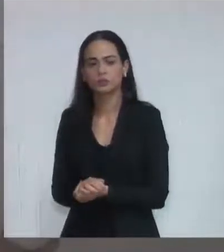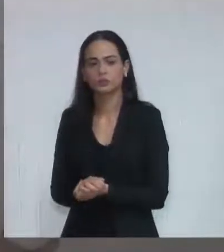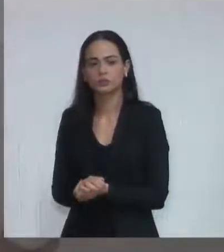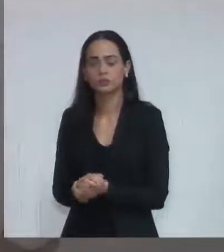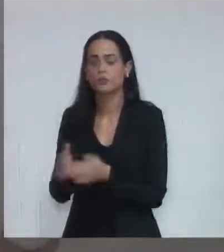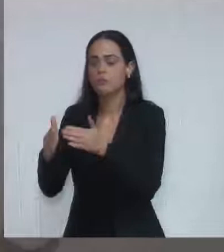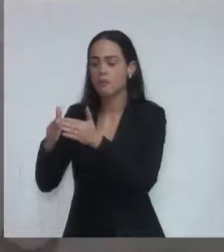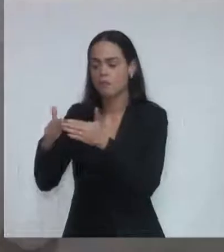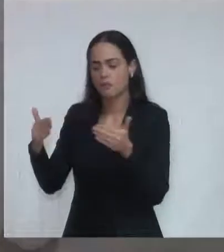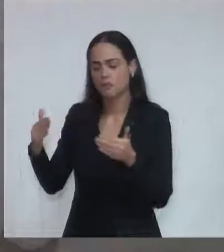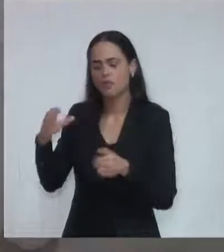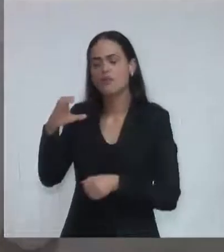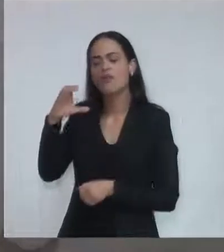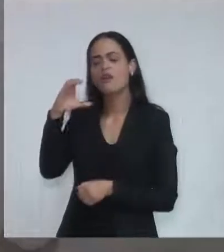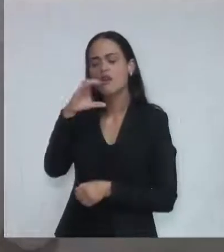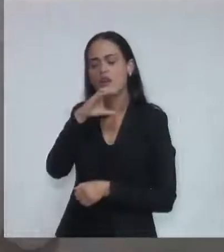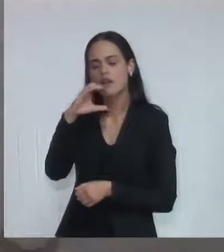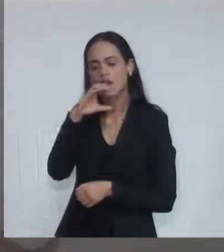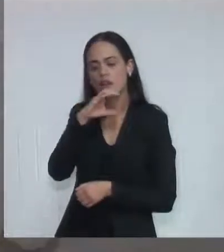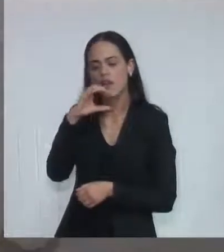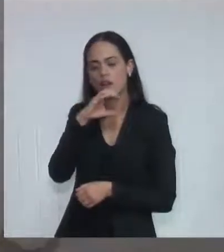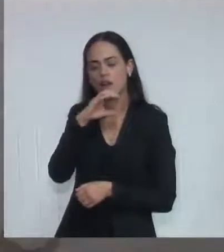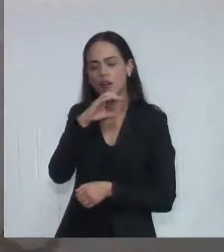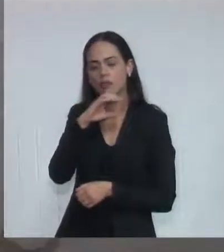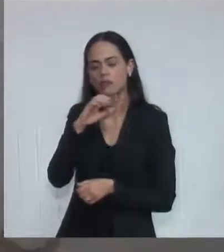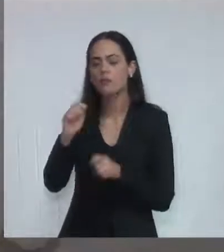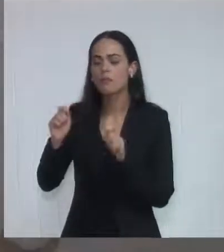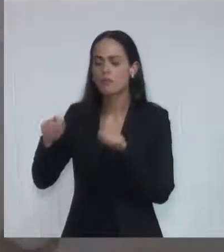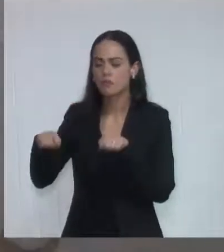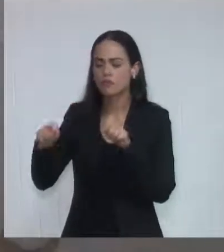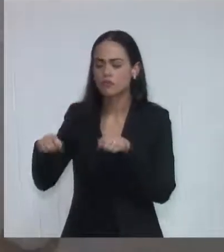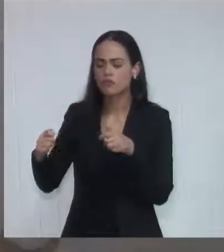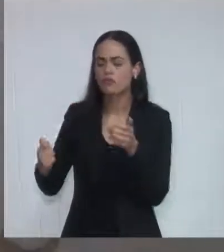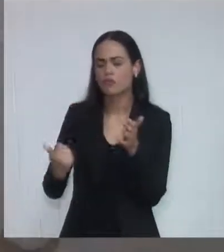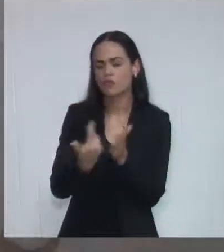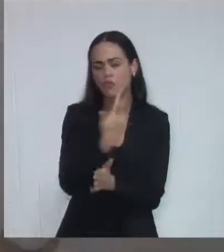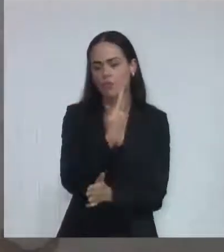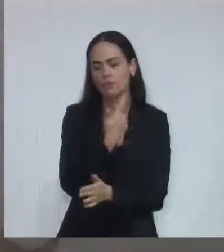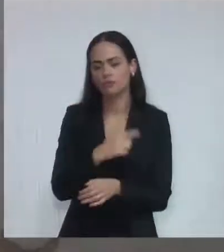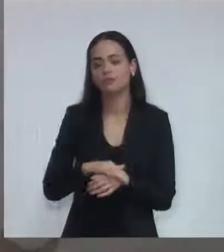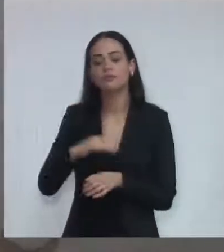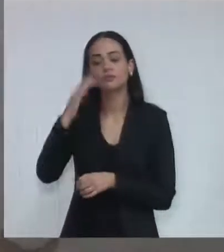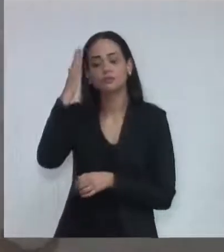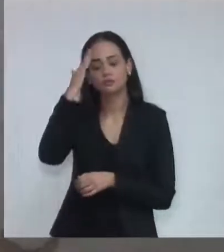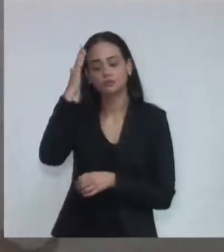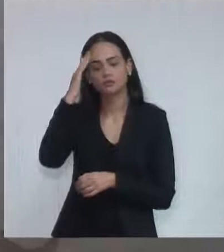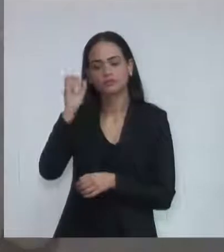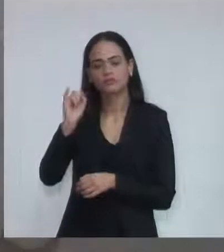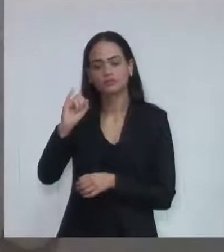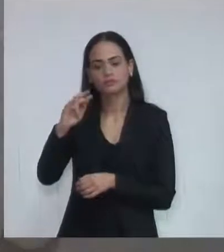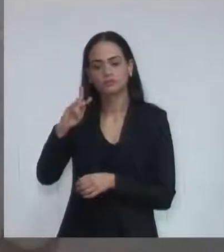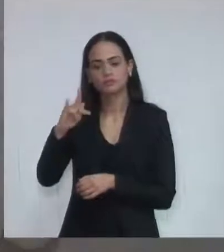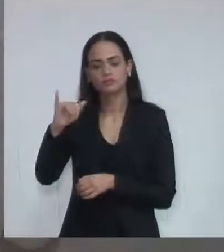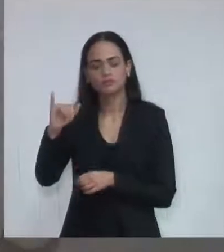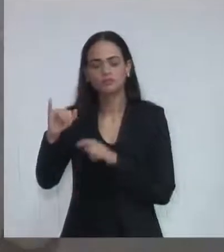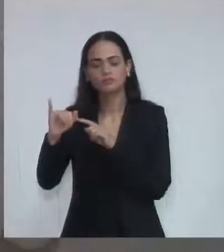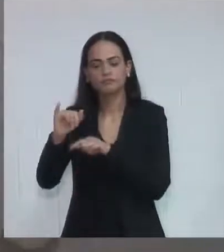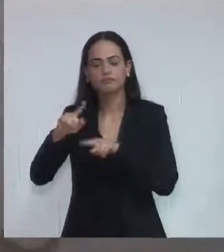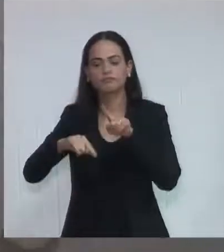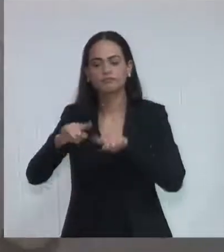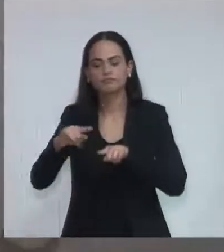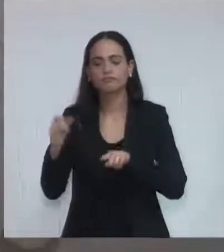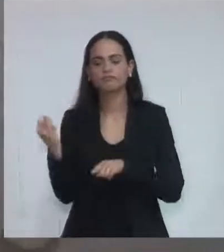libere o mais rápido possível a compra desses coletes, porque sabemos que a IPI é de primeira utilidade, e